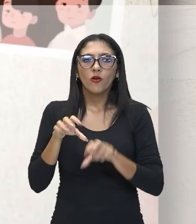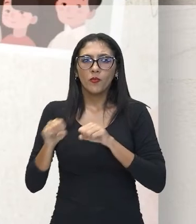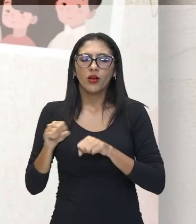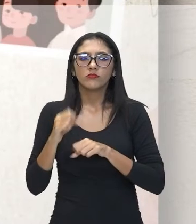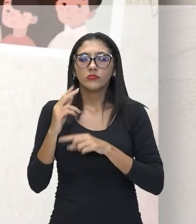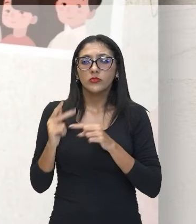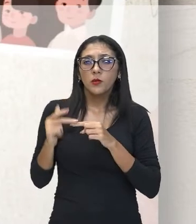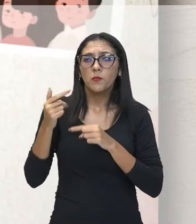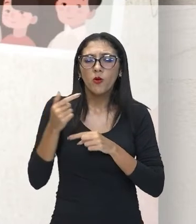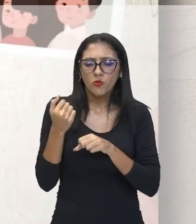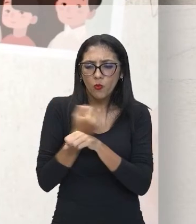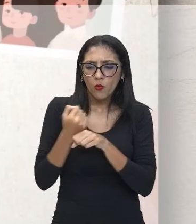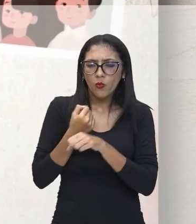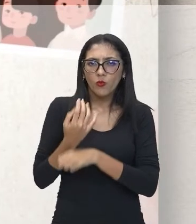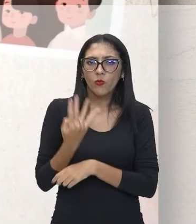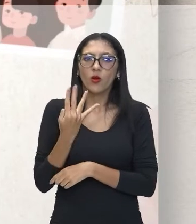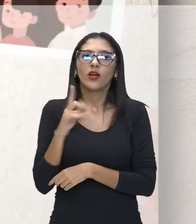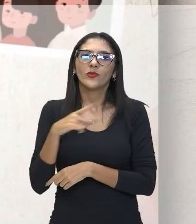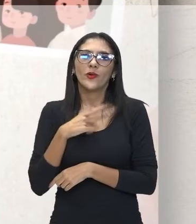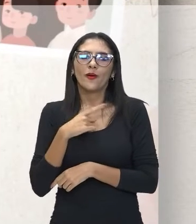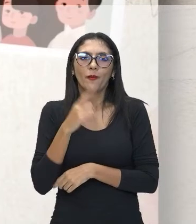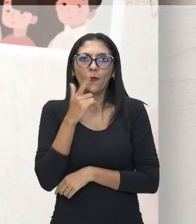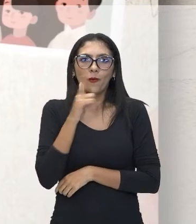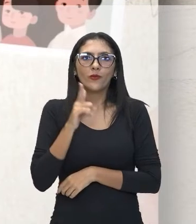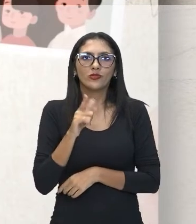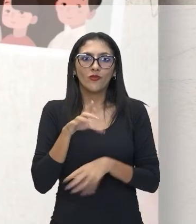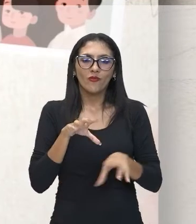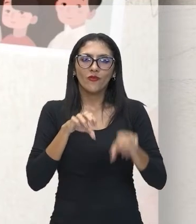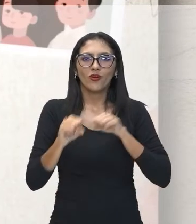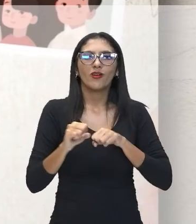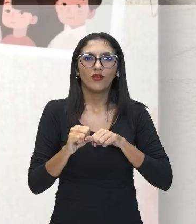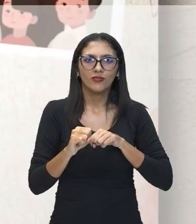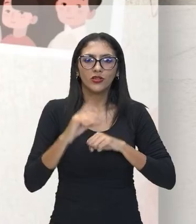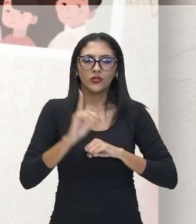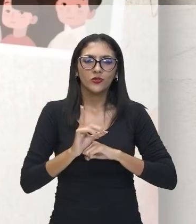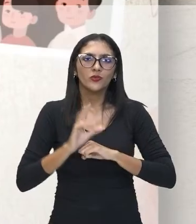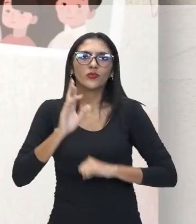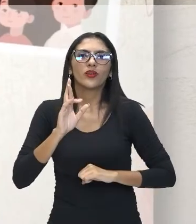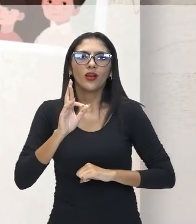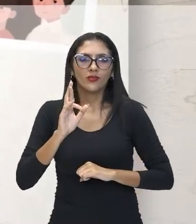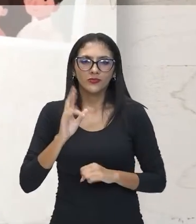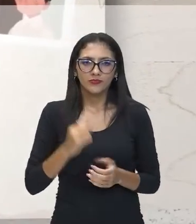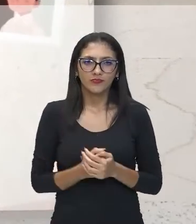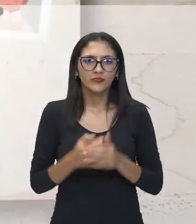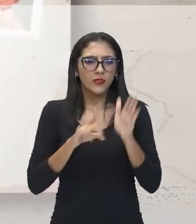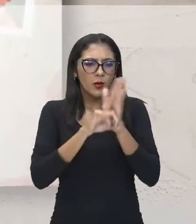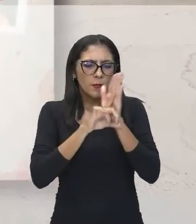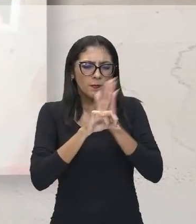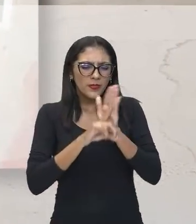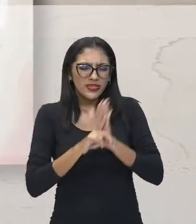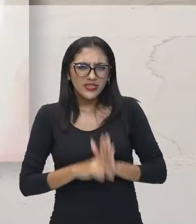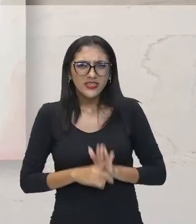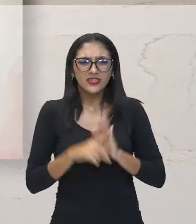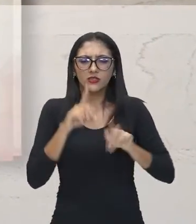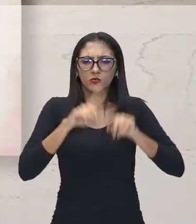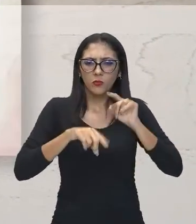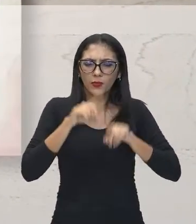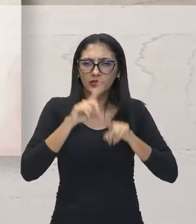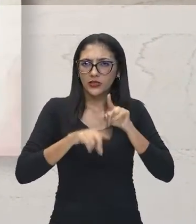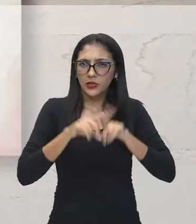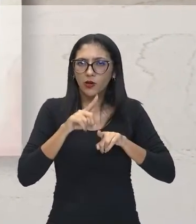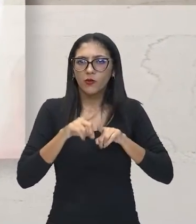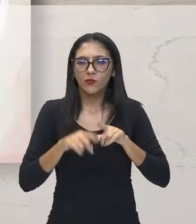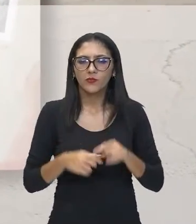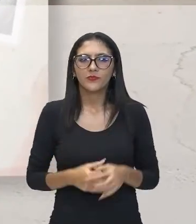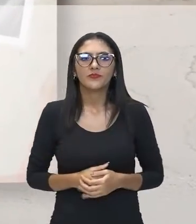depois concluiu o doutorado na Universidade de Cambridge, com uma pesquisa sobre a porosidade do carvão.